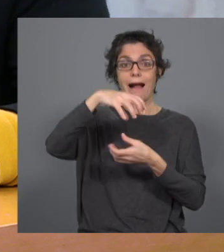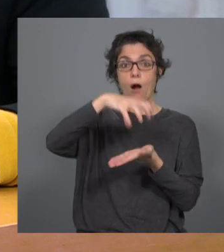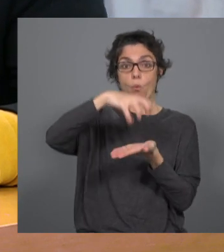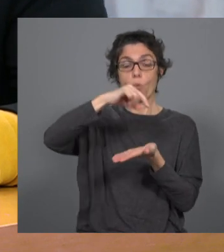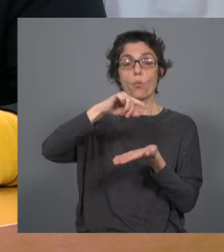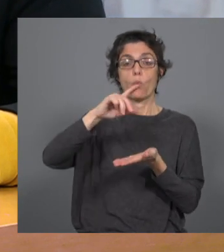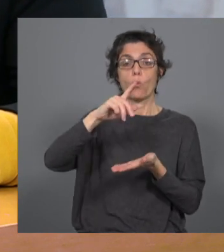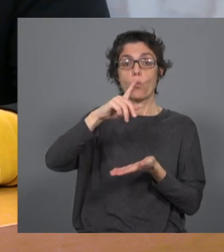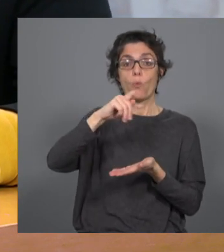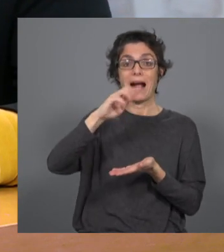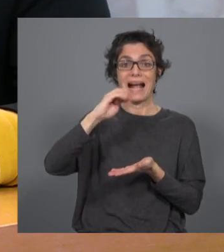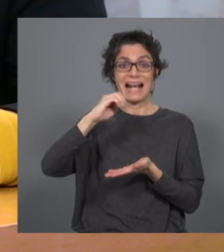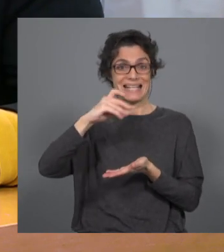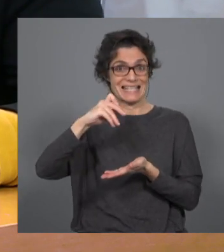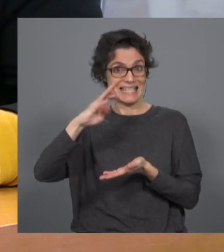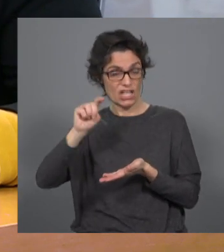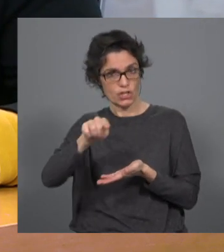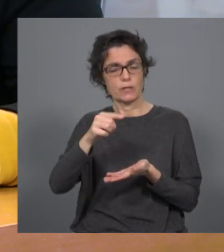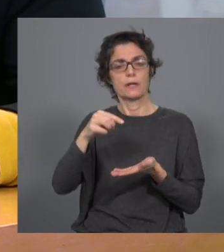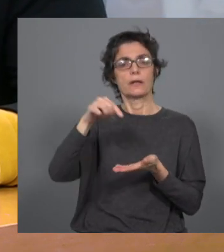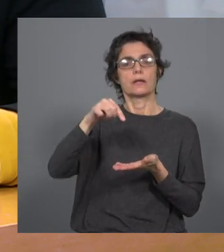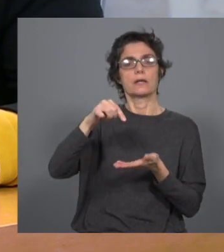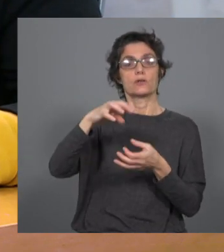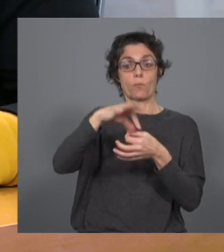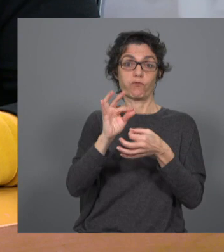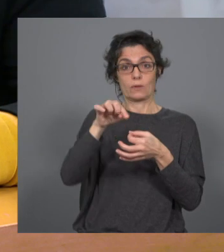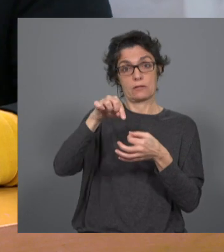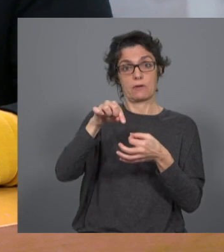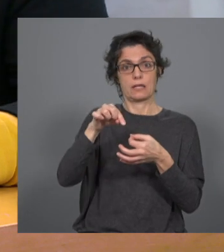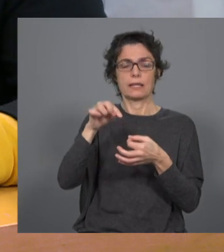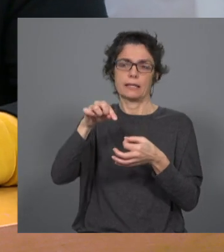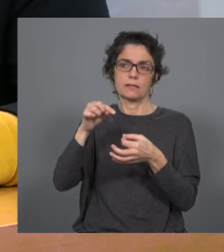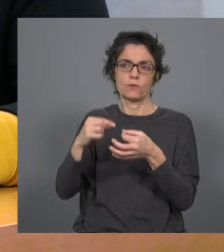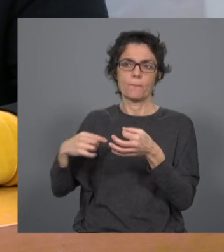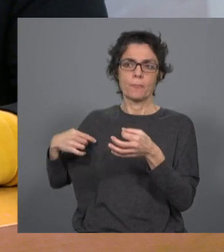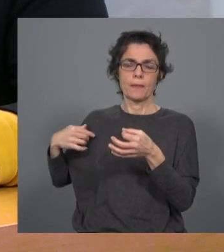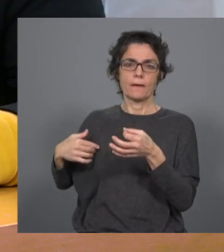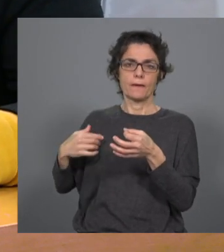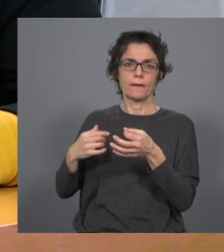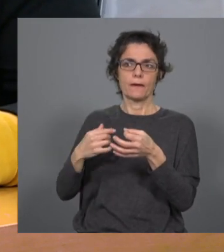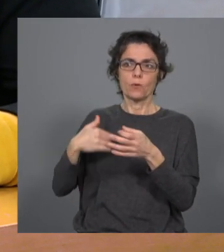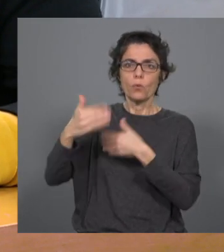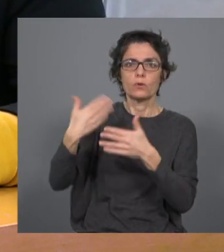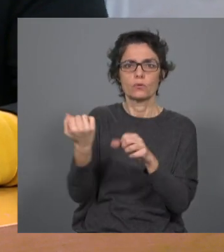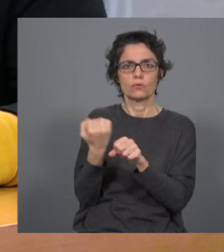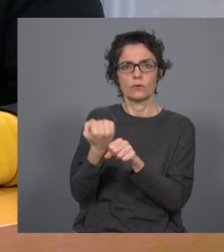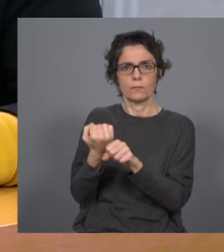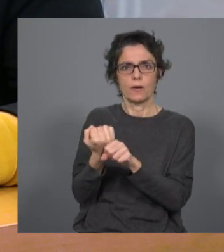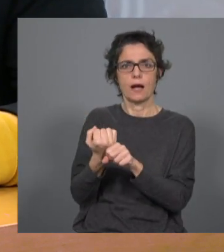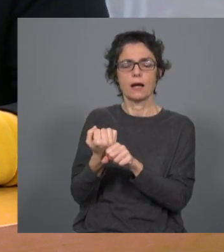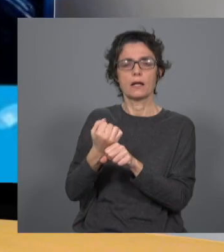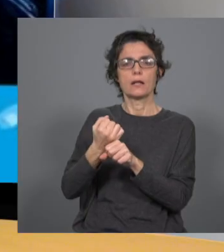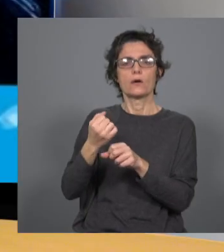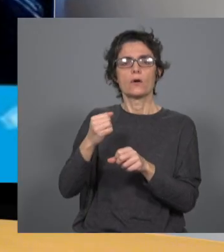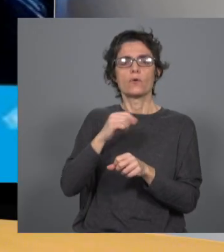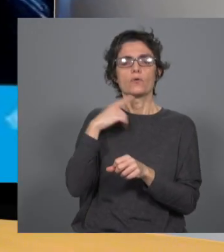aquilo que era específico da obra, que é exatamente aquilo que o fundador, que é o Padre Brás, lançou. Monsenhor Alves